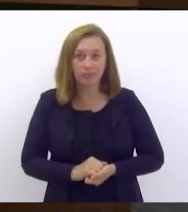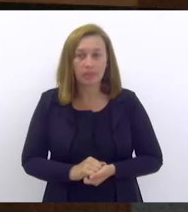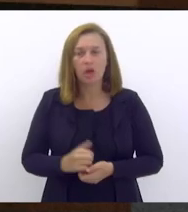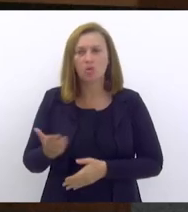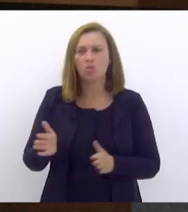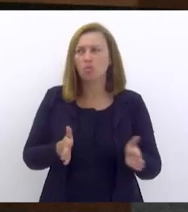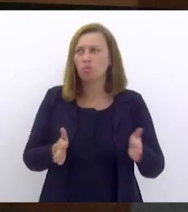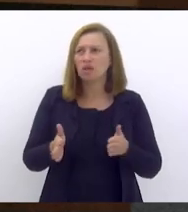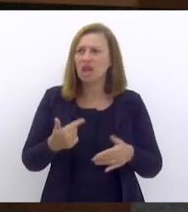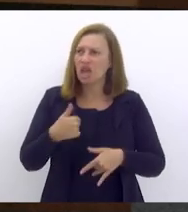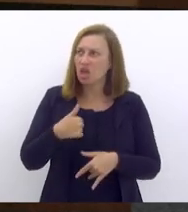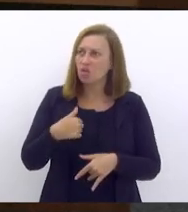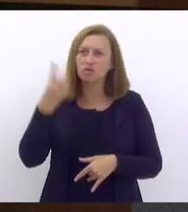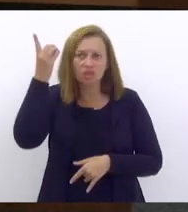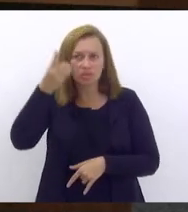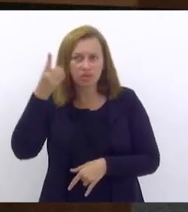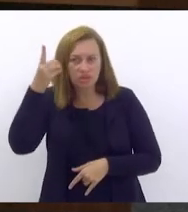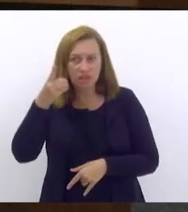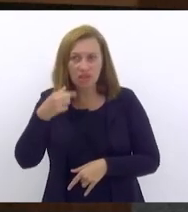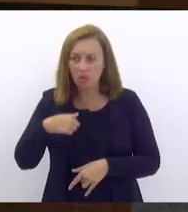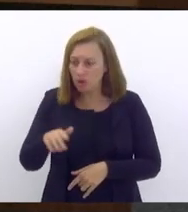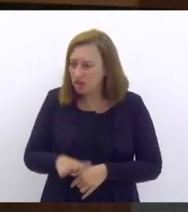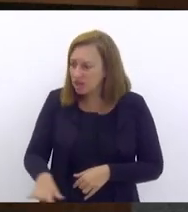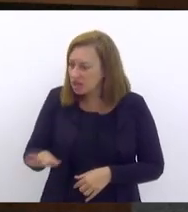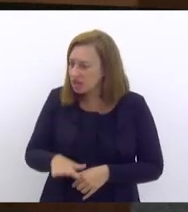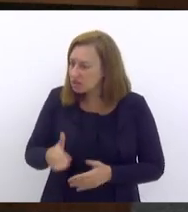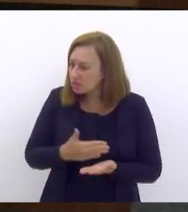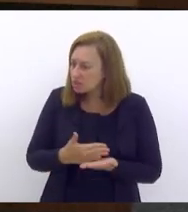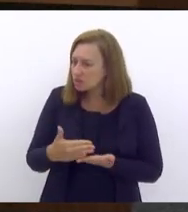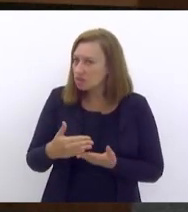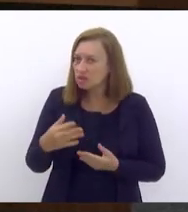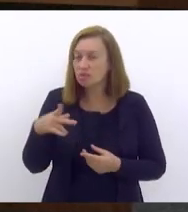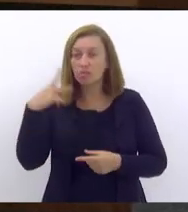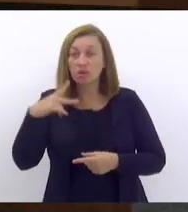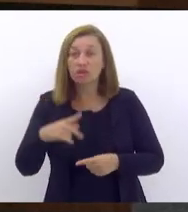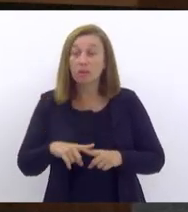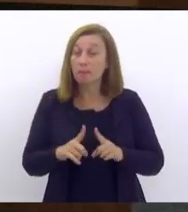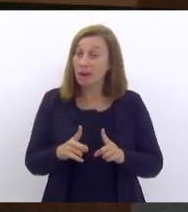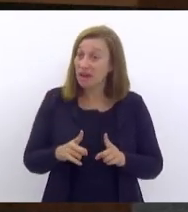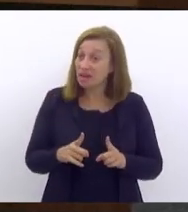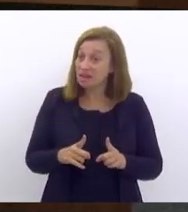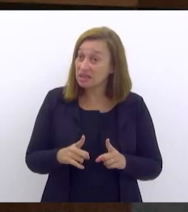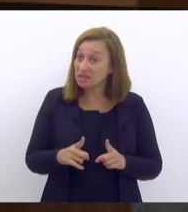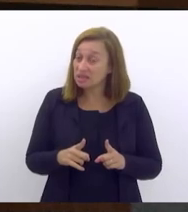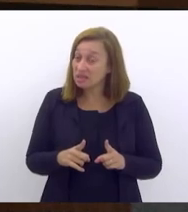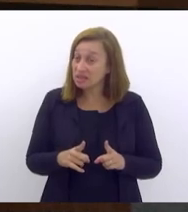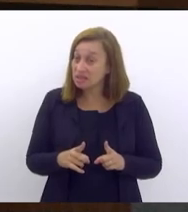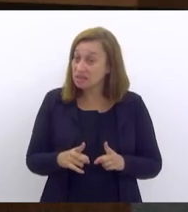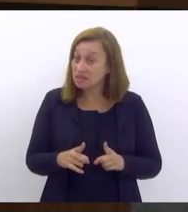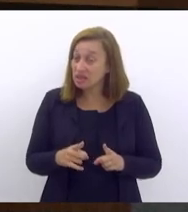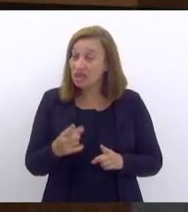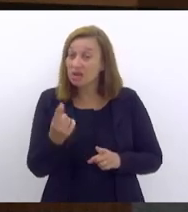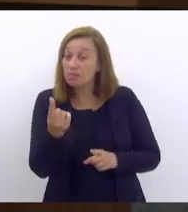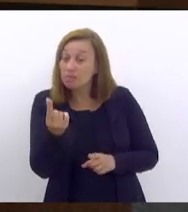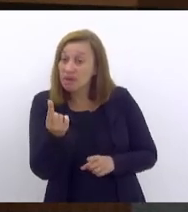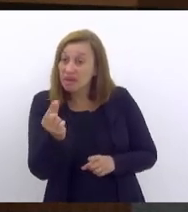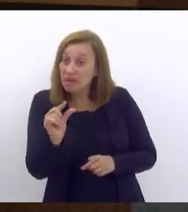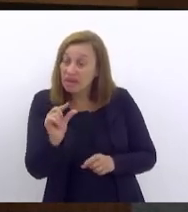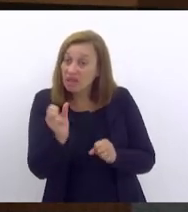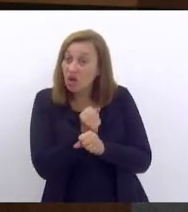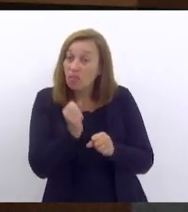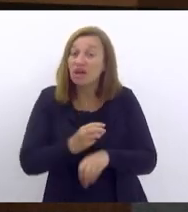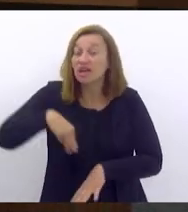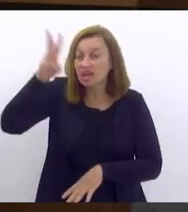época, eu e o deputado ainda éramos crianças quando começou essa política. Mas a descentralização era para pequenas obras. Quem